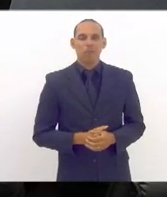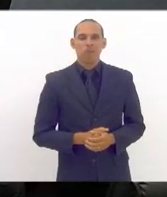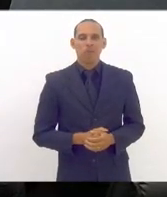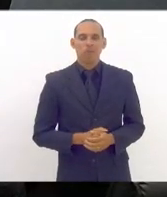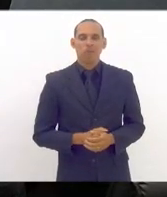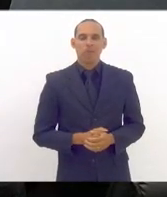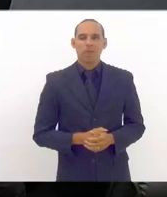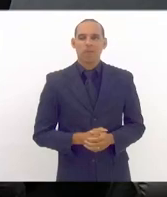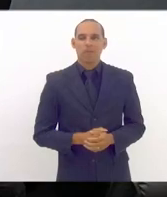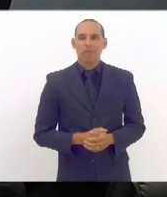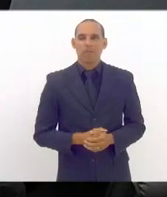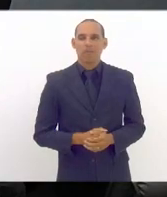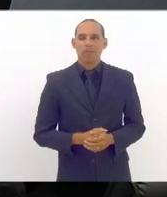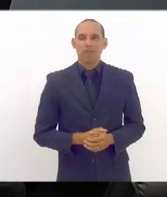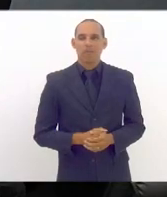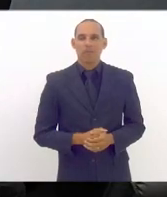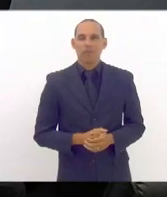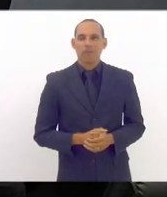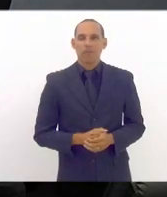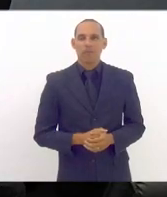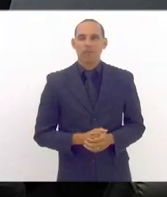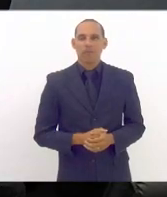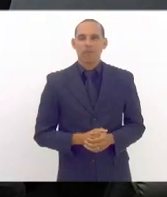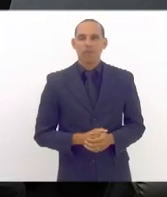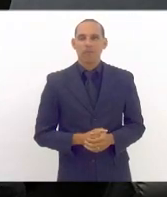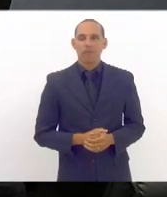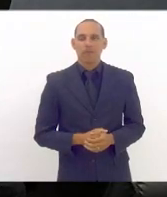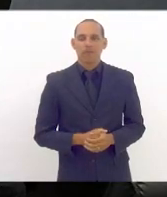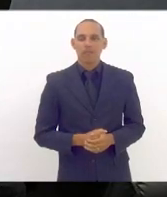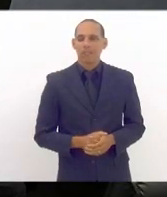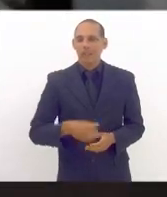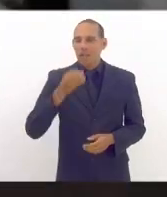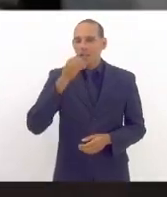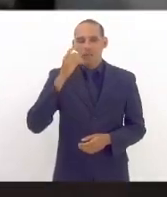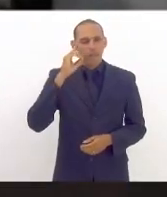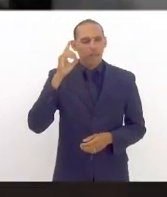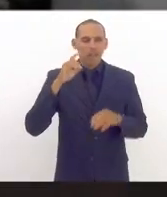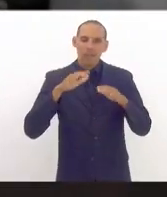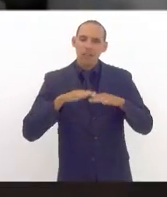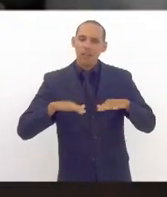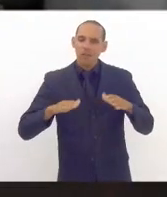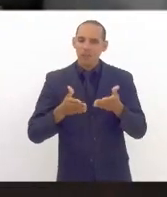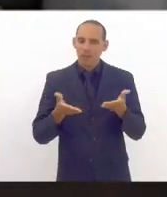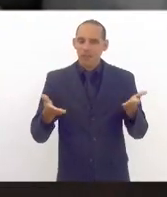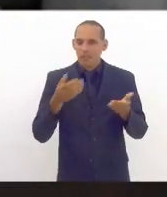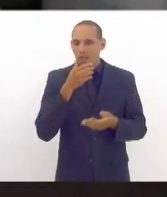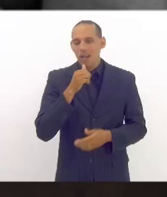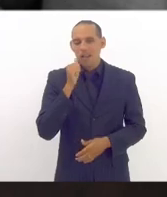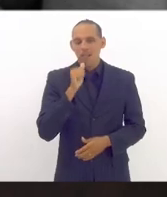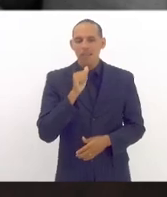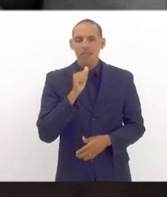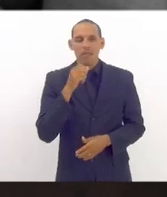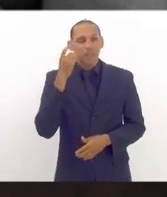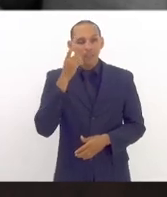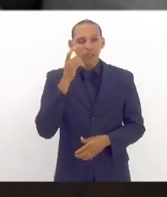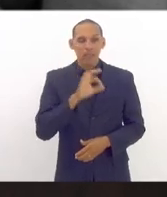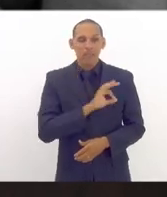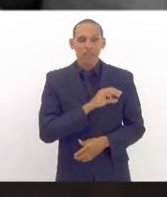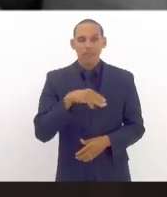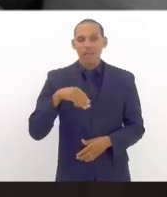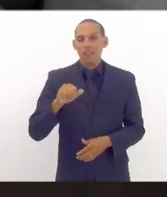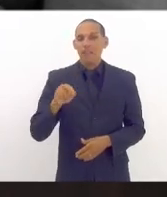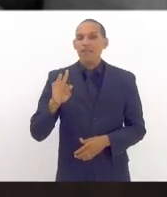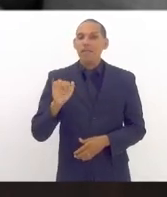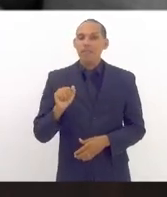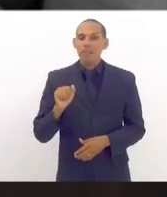Liga lá por favor Bom dia a todas e todos deputada Marta Rocha pode